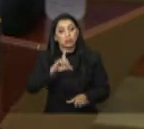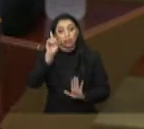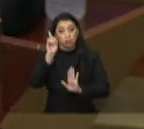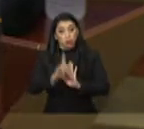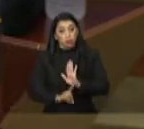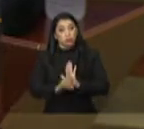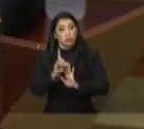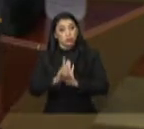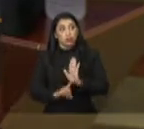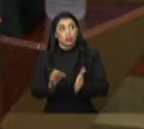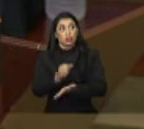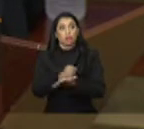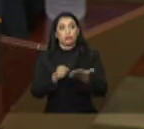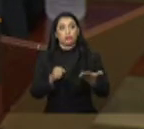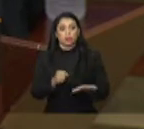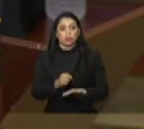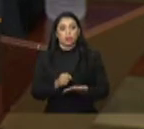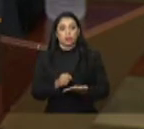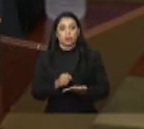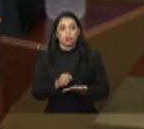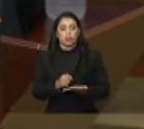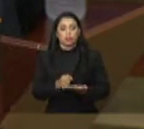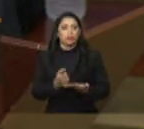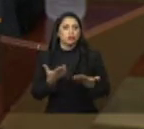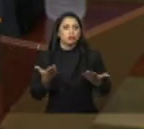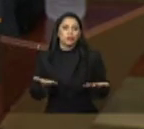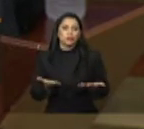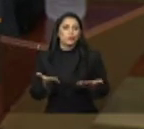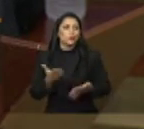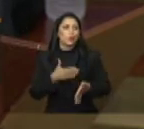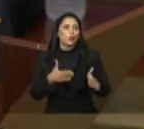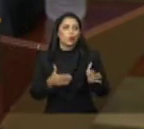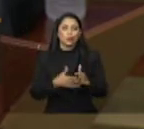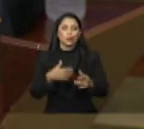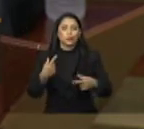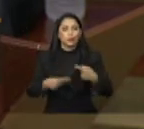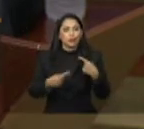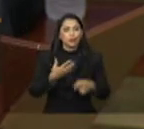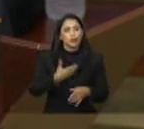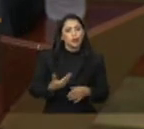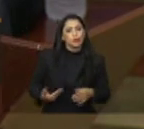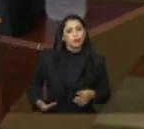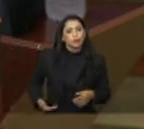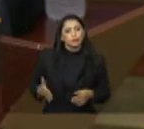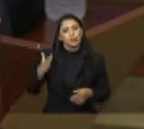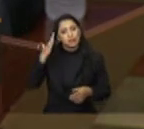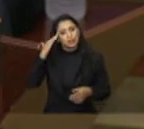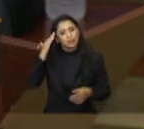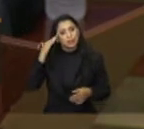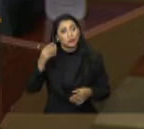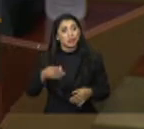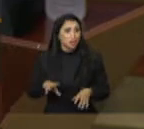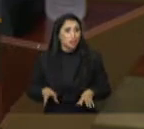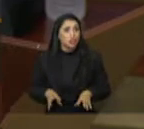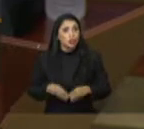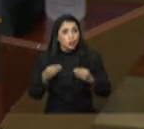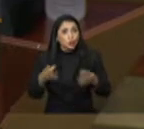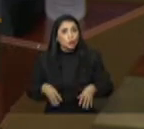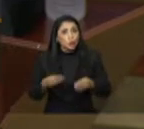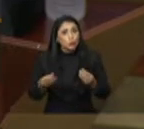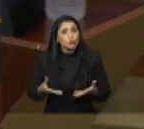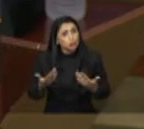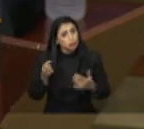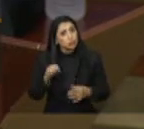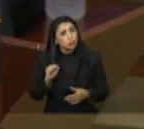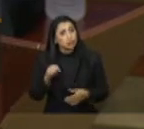direitos fundamentais evidente que toda política pública traz isso da ideia de custeio operacional de